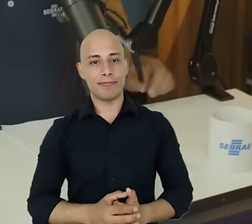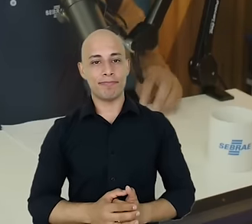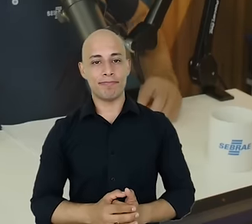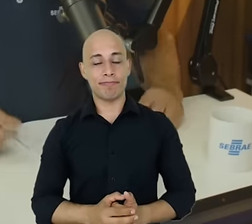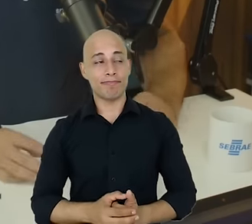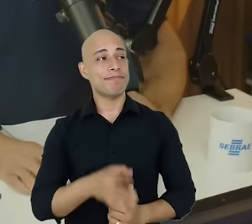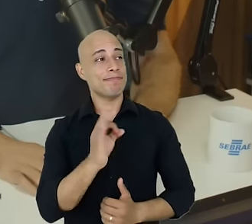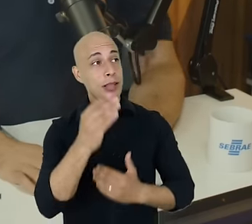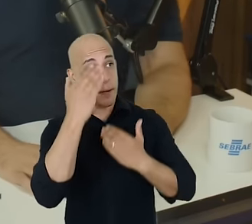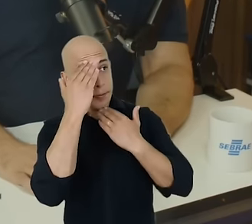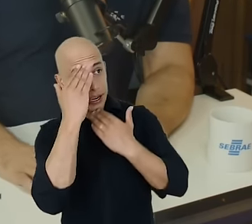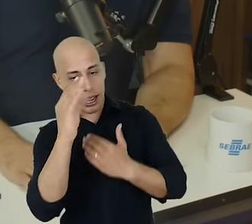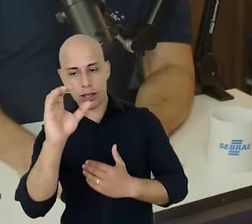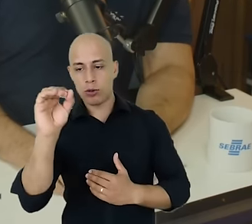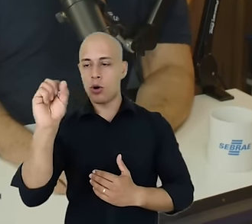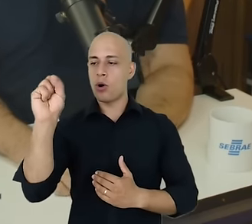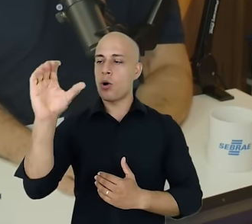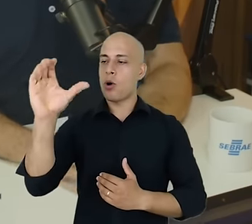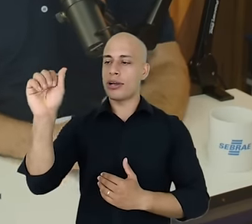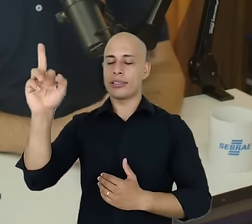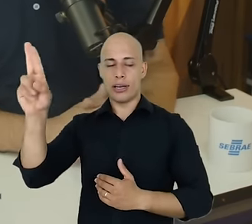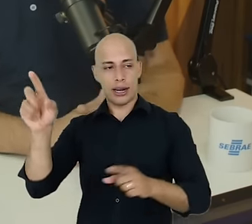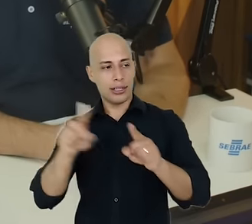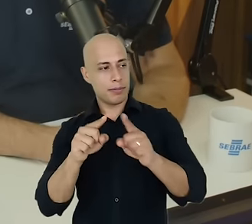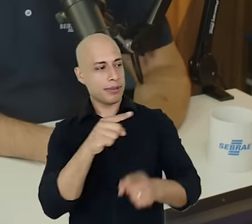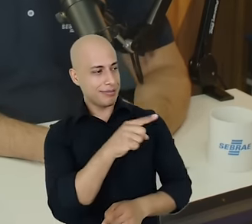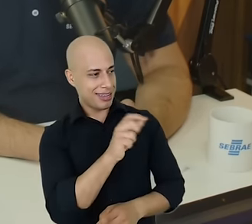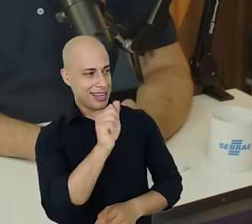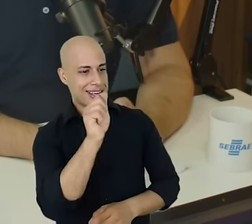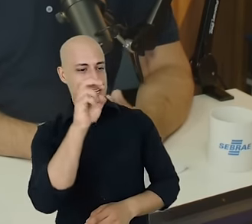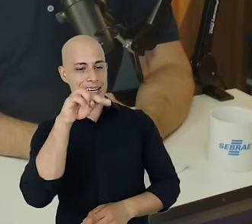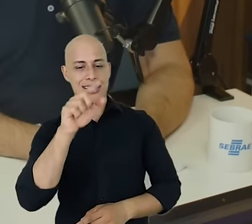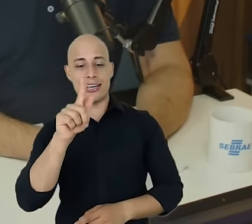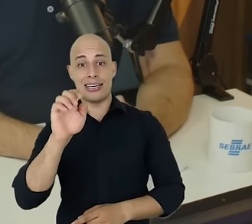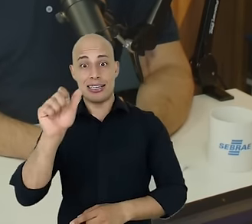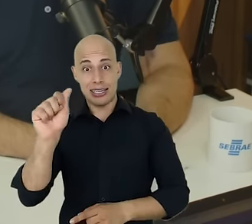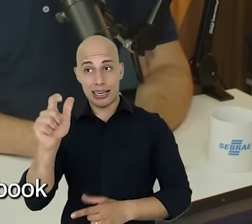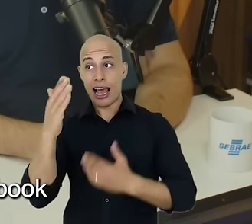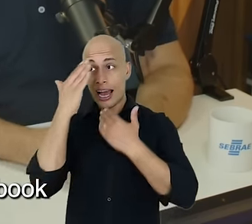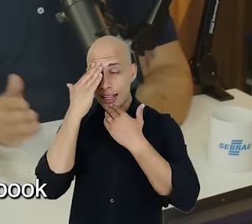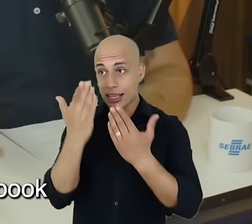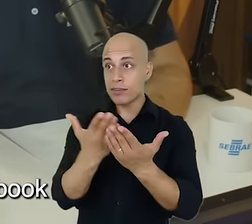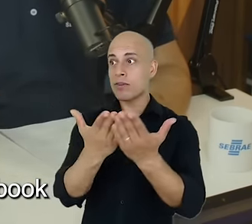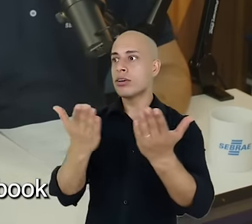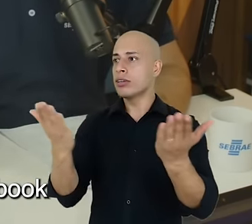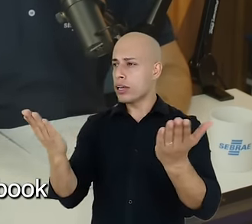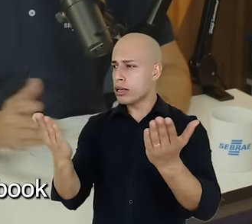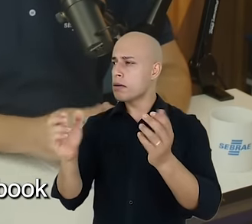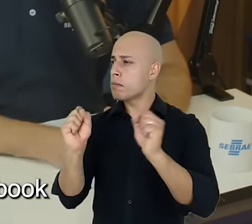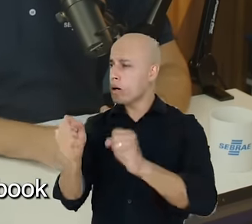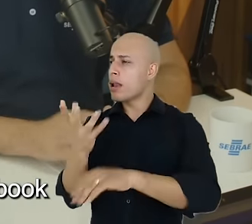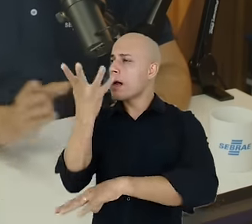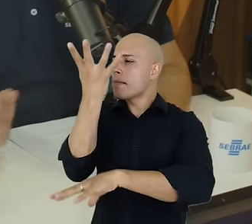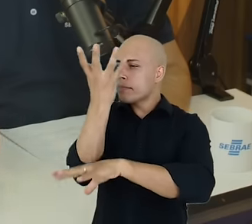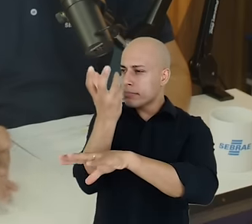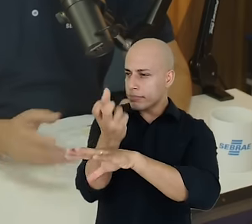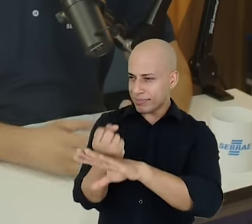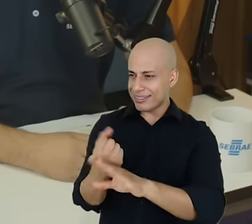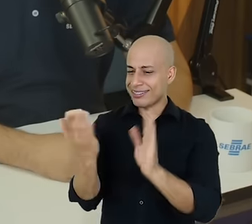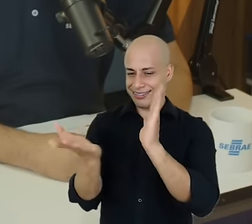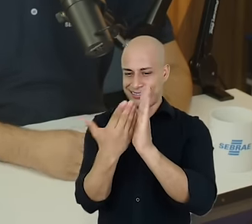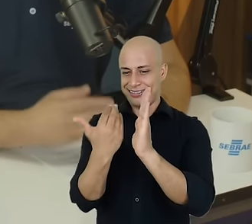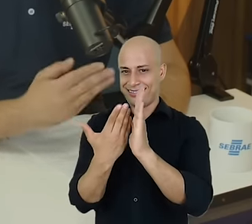Obrigado Oscar Obrigado Angela pela companhia pessoal agradeço vocês peço que vocês façam download do e-book que foi